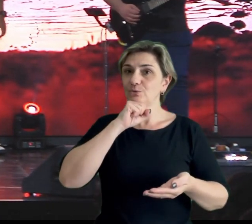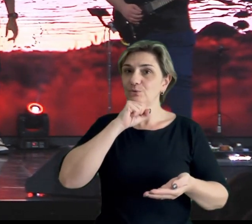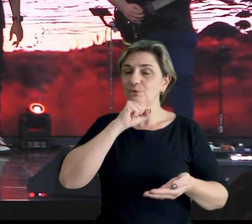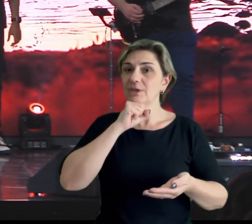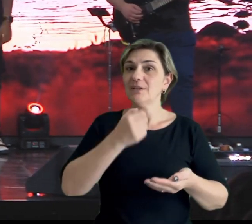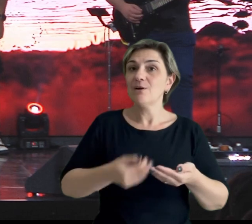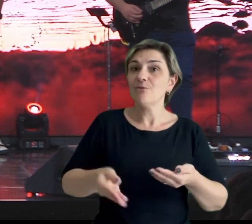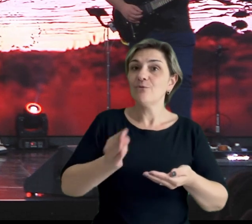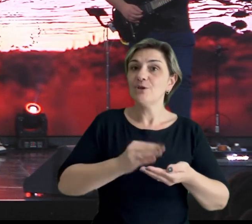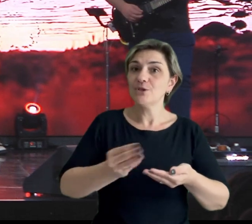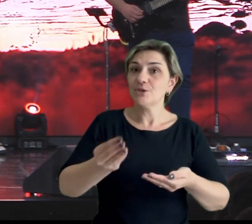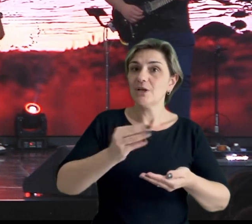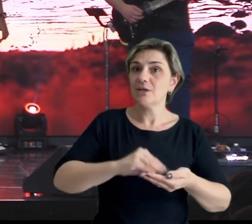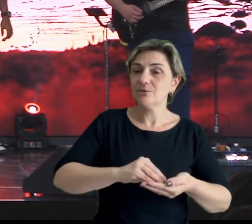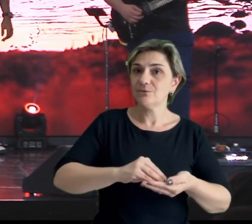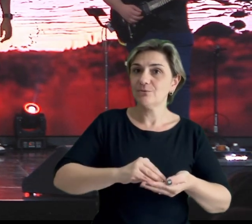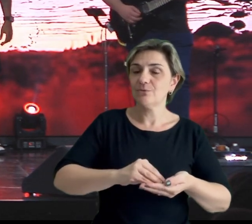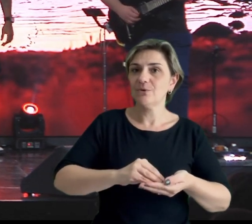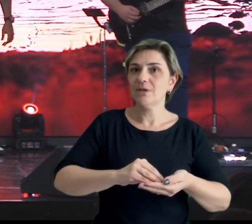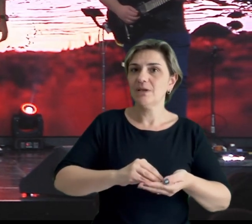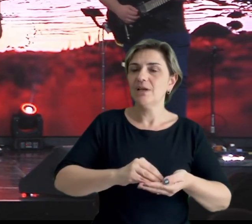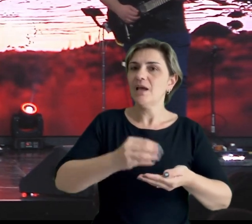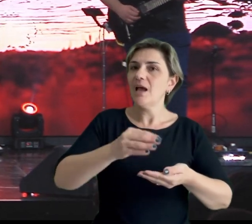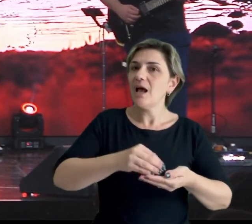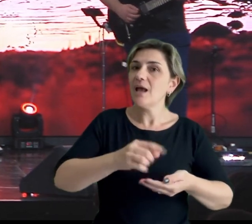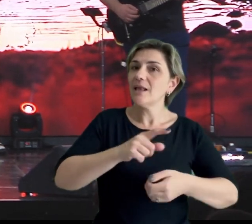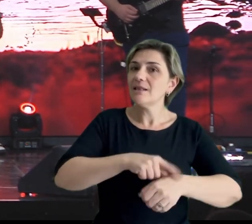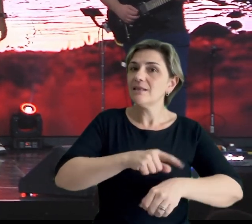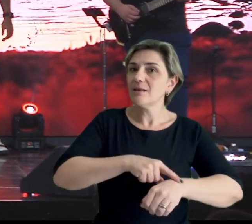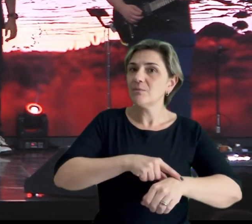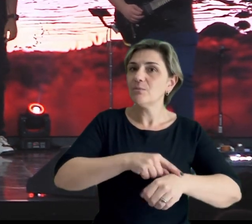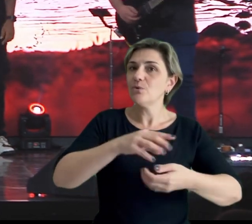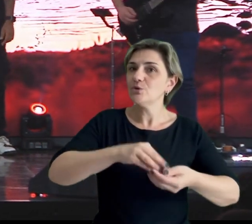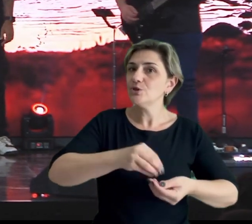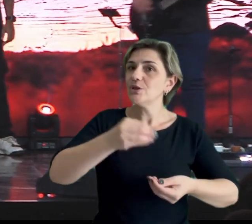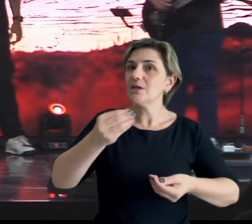Lagoinha, Canoas, é tempo de desentulhar poços.